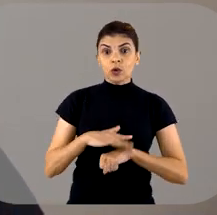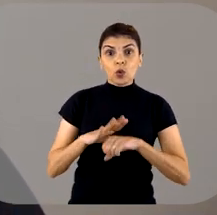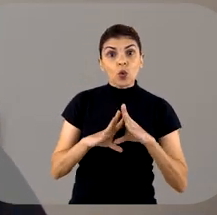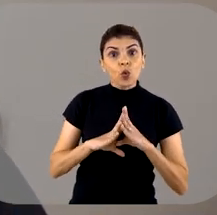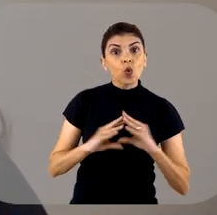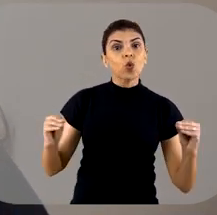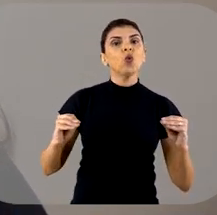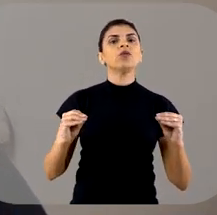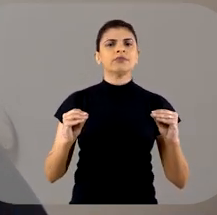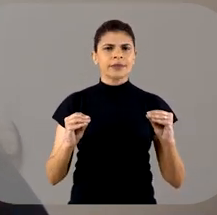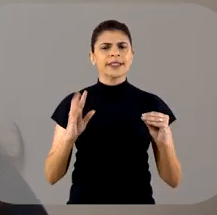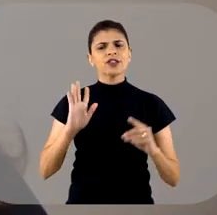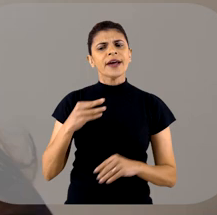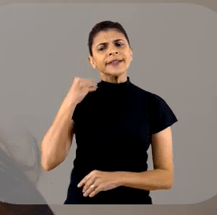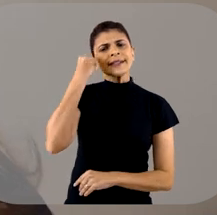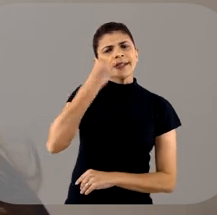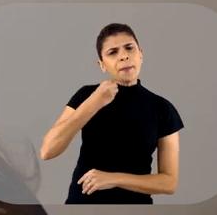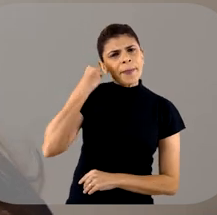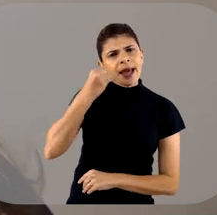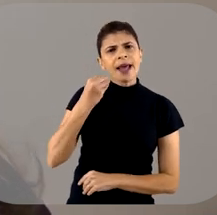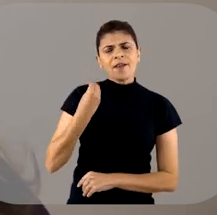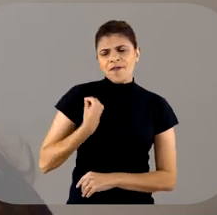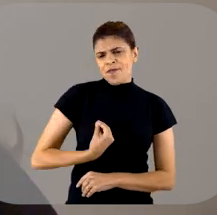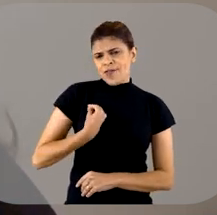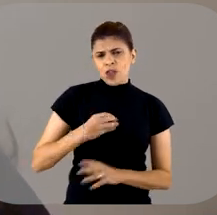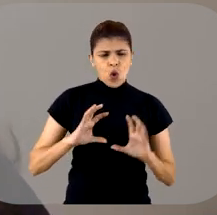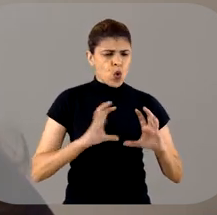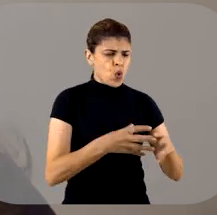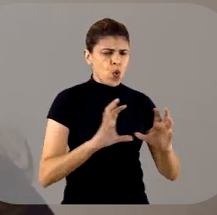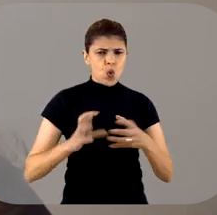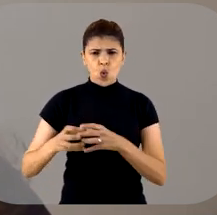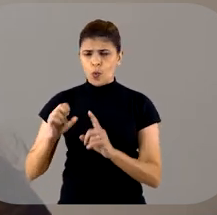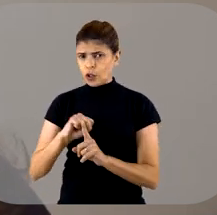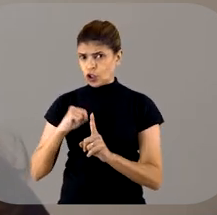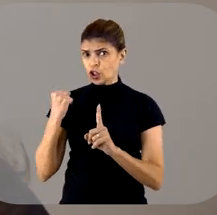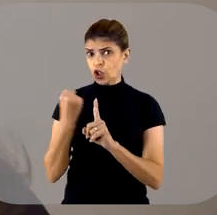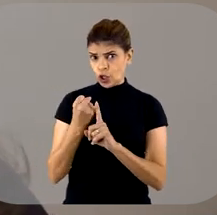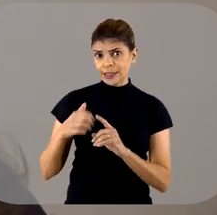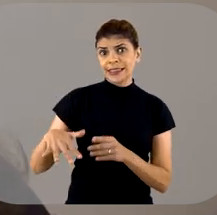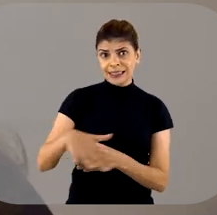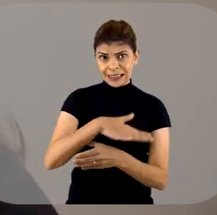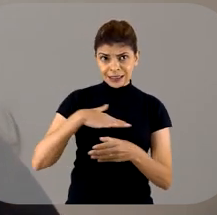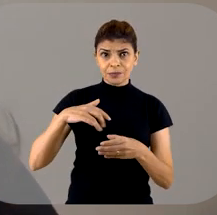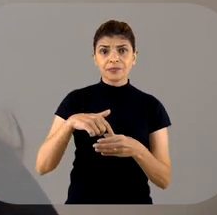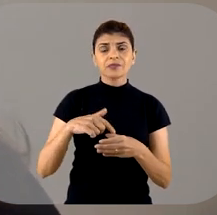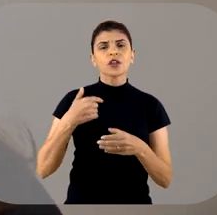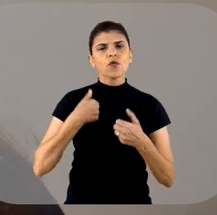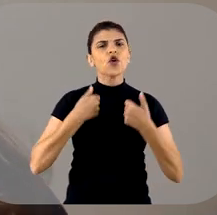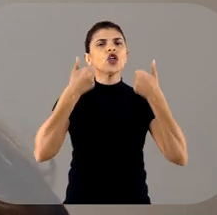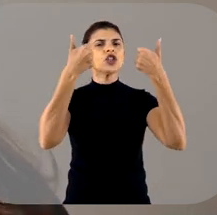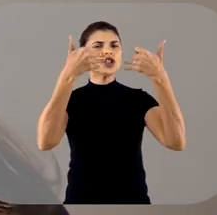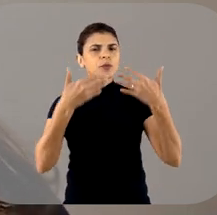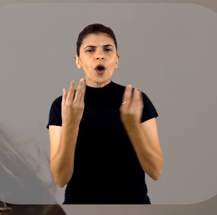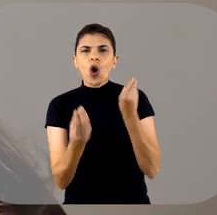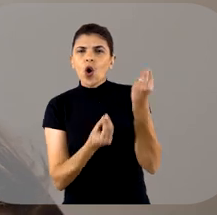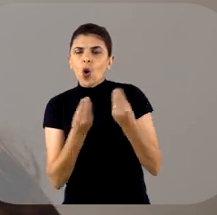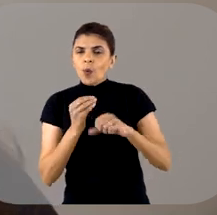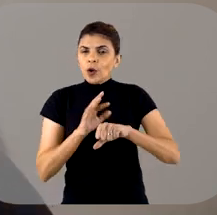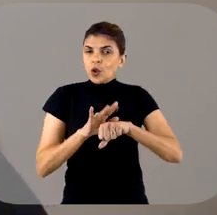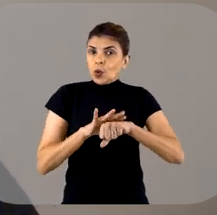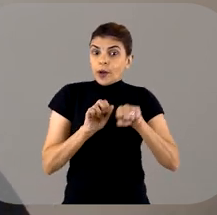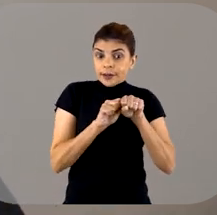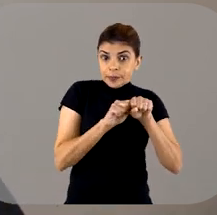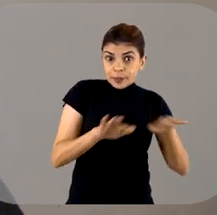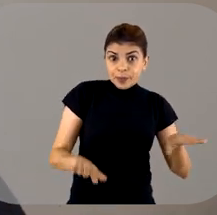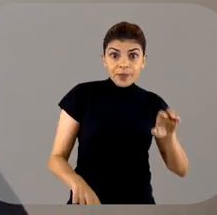né? Formadas em suas experiências e relações com diversos grupos sociais. Então, eu vou abordar um pouco